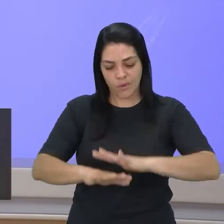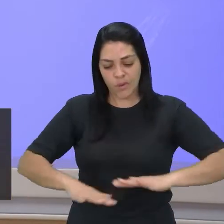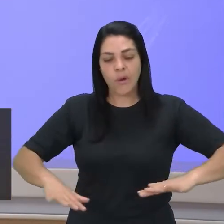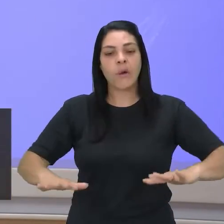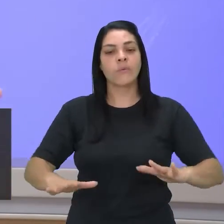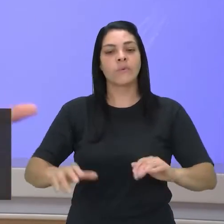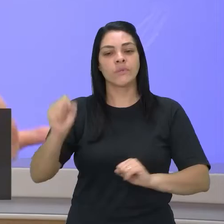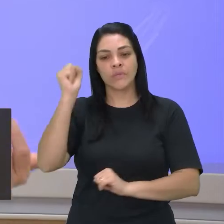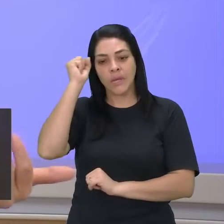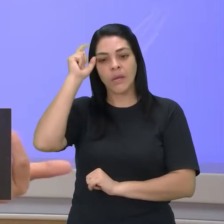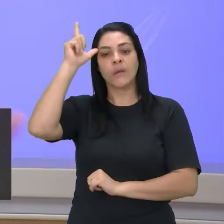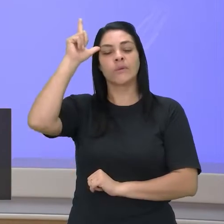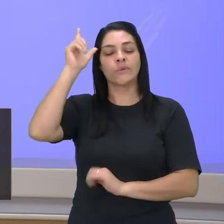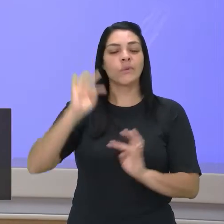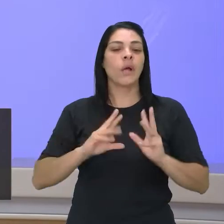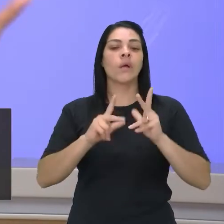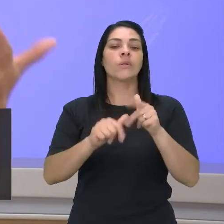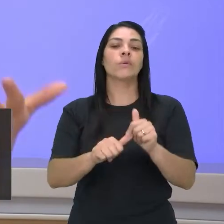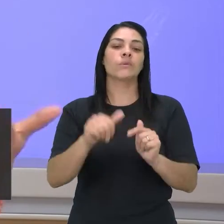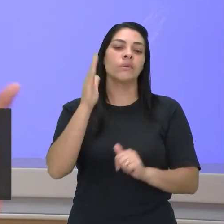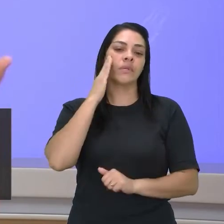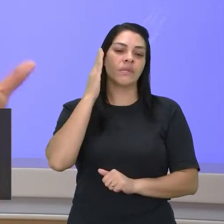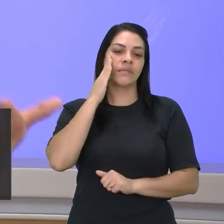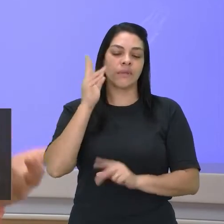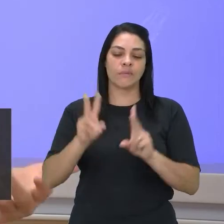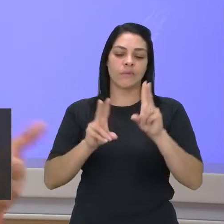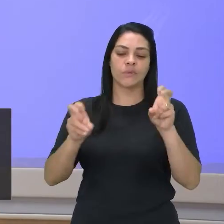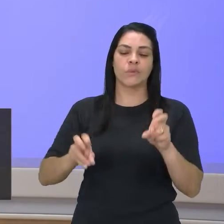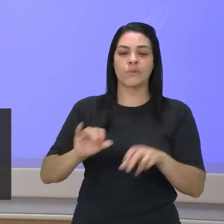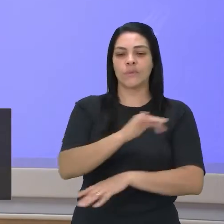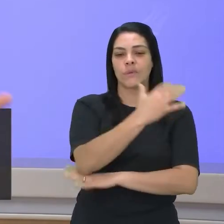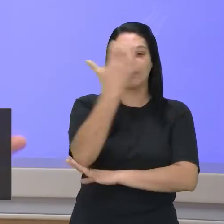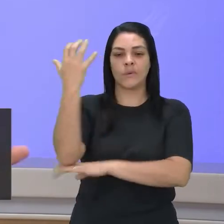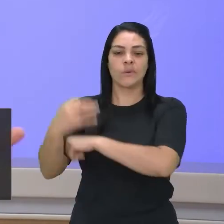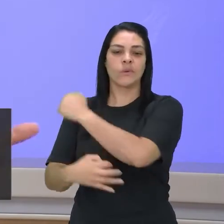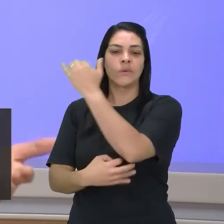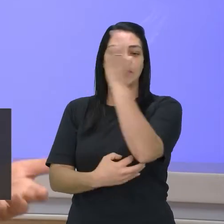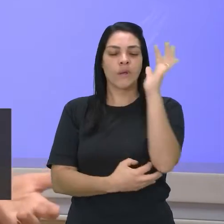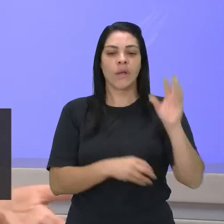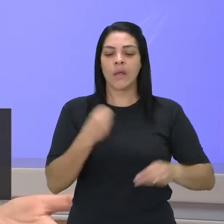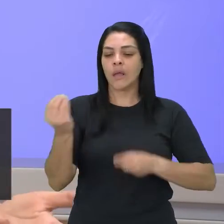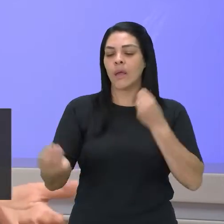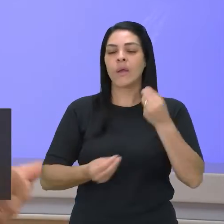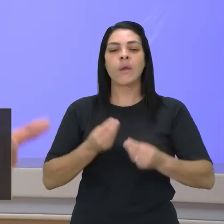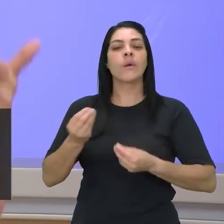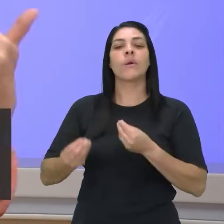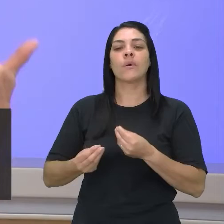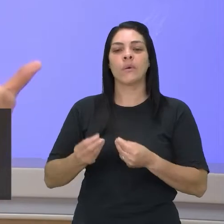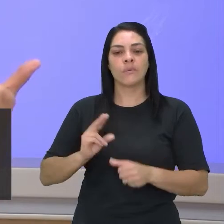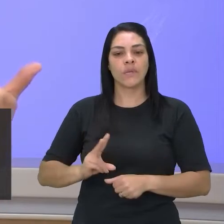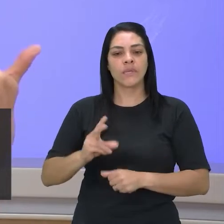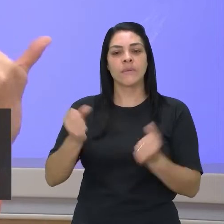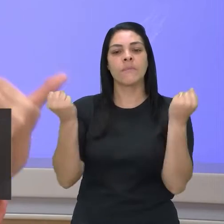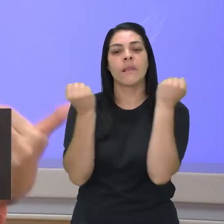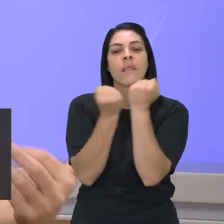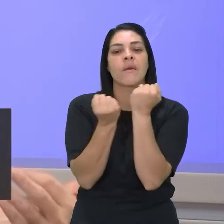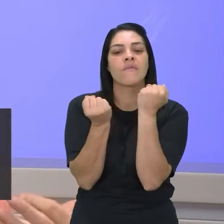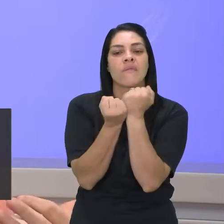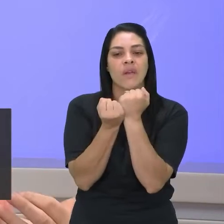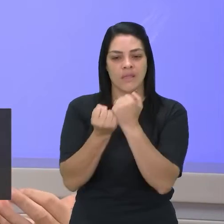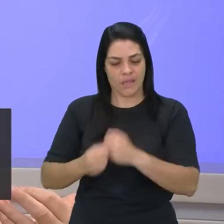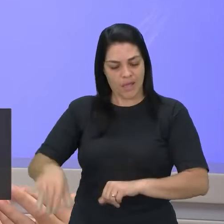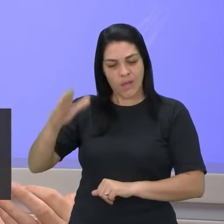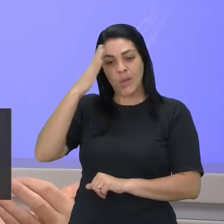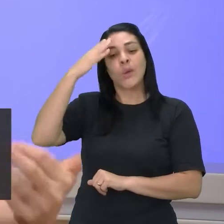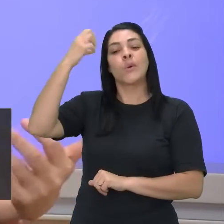eles sabem do meio ambiente, ao como eles já buscam incessantemente defender esse